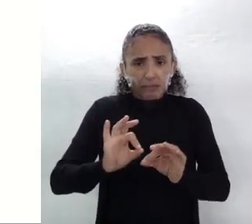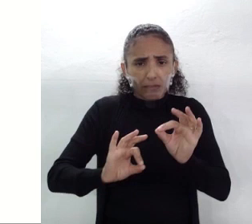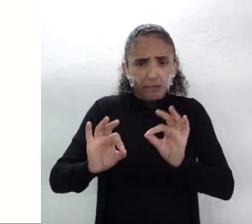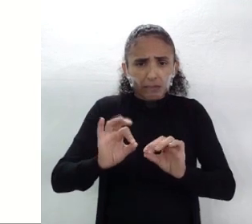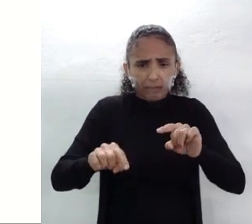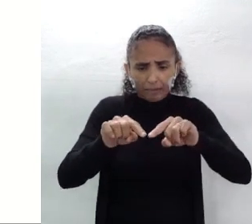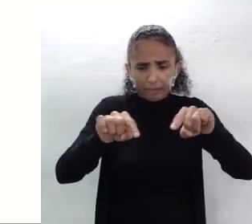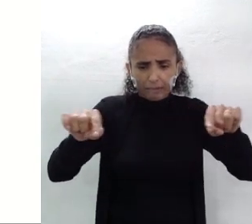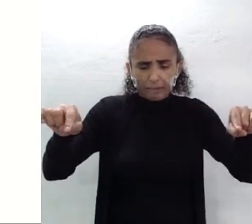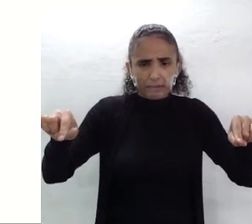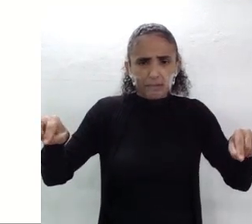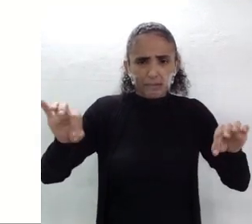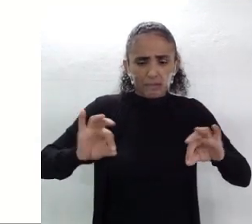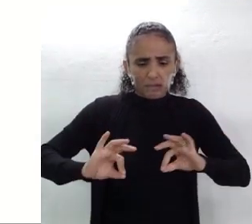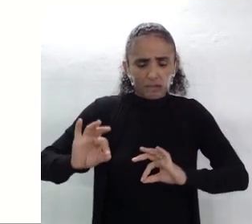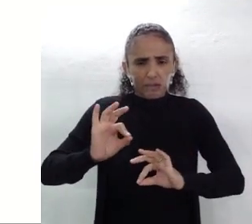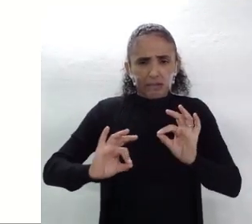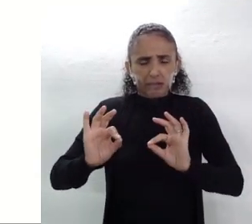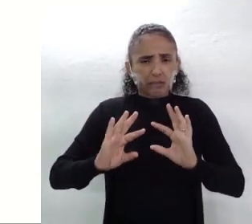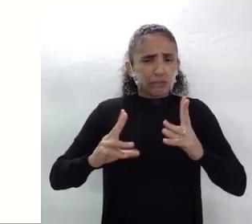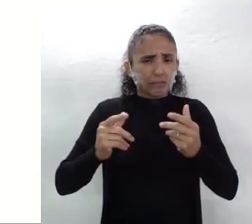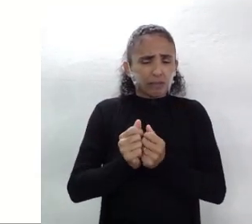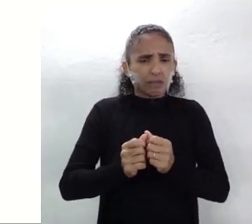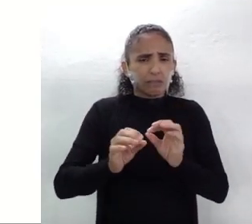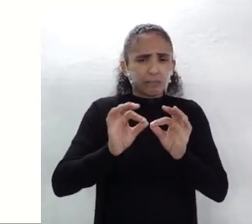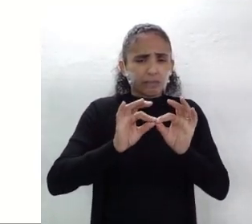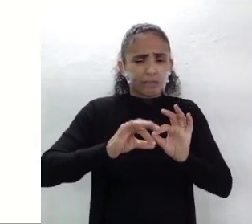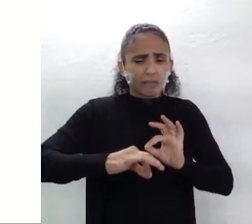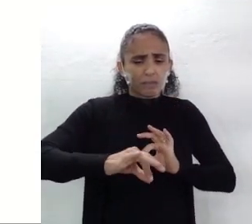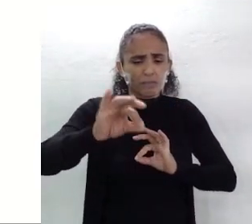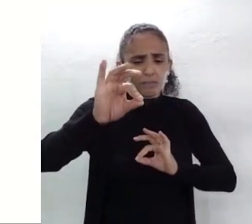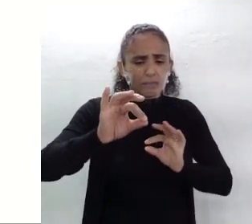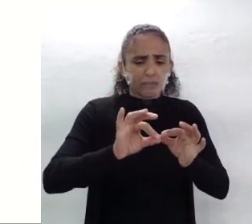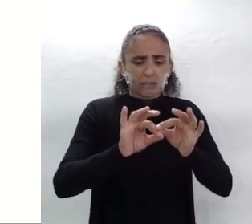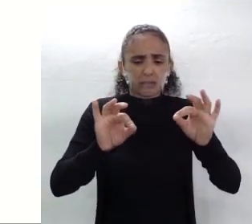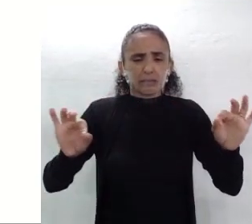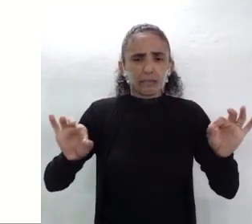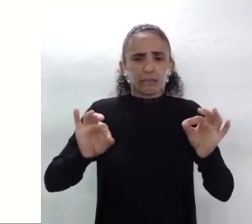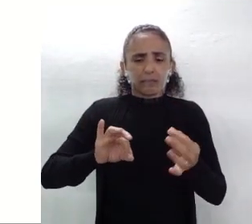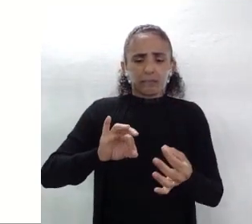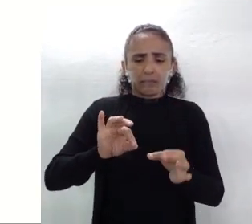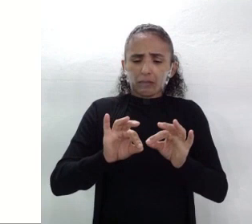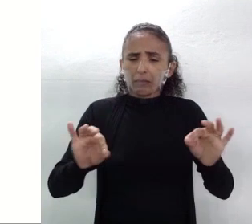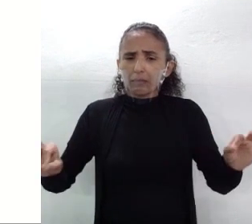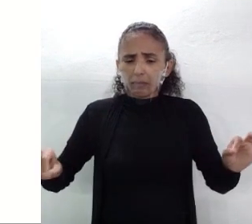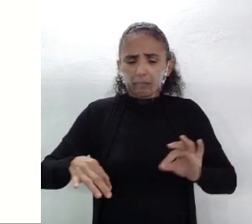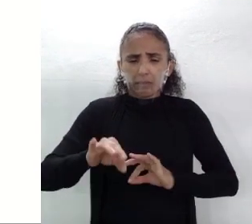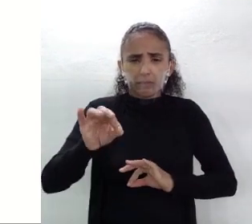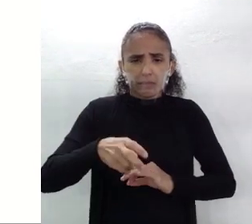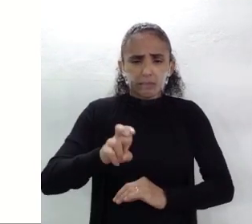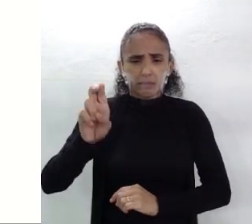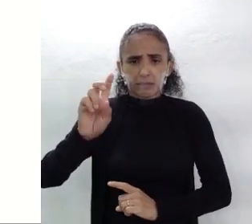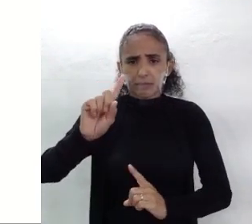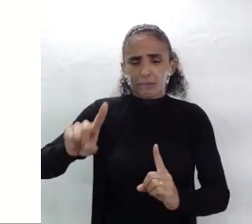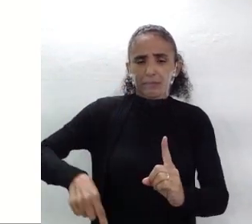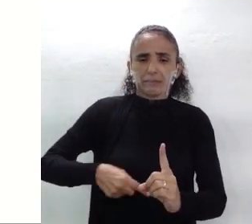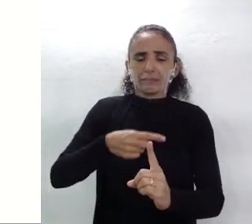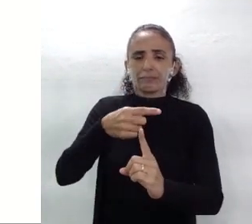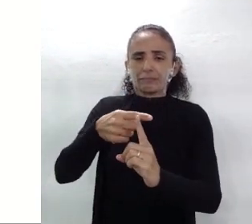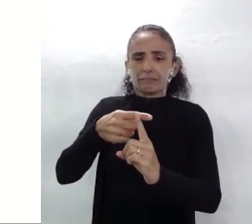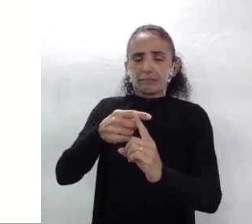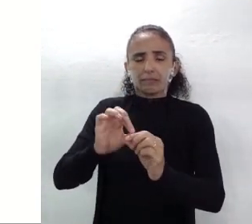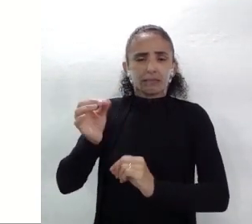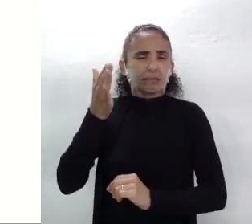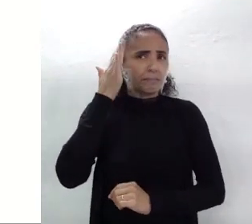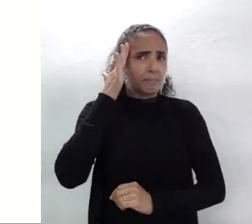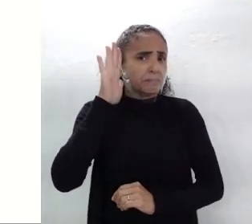Terreno retangular é um retângulo. Comprimento e largura. O comprimento é 5 vezes maior que a largura. Ele